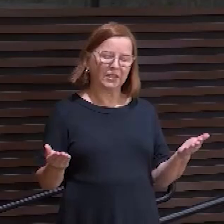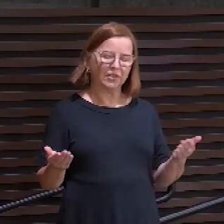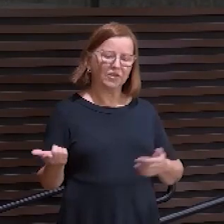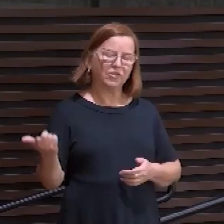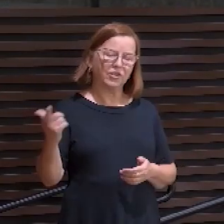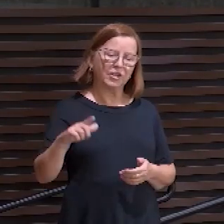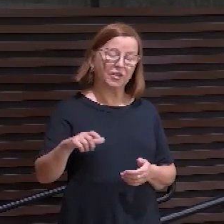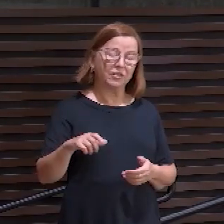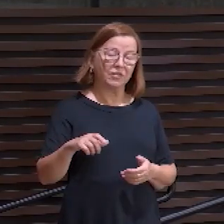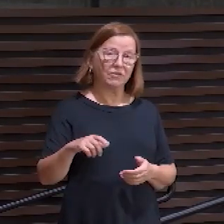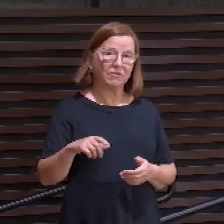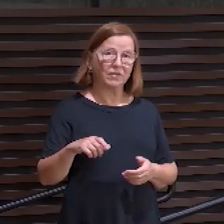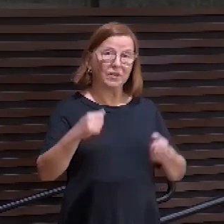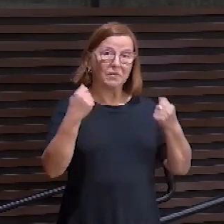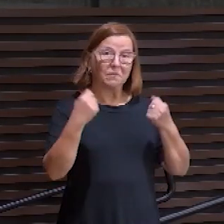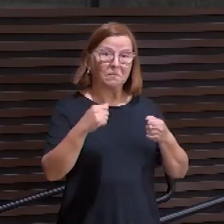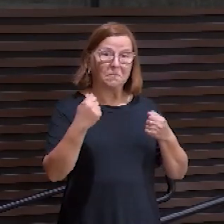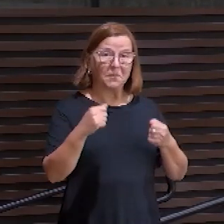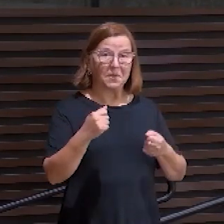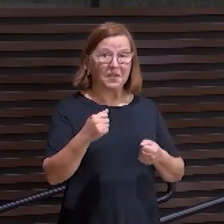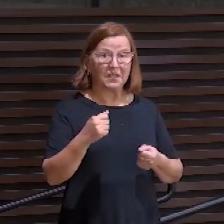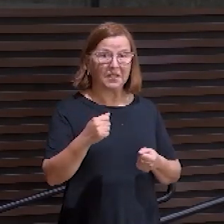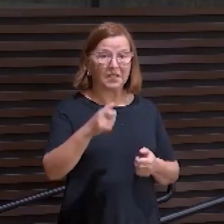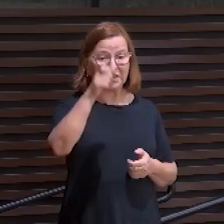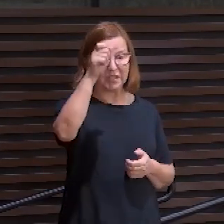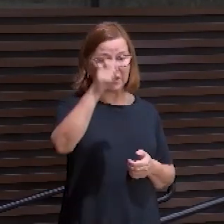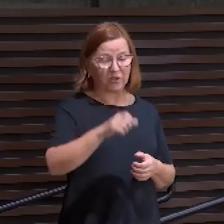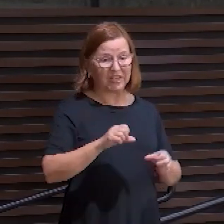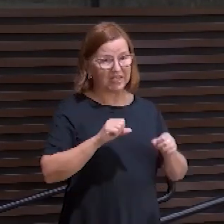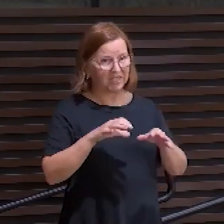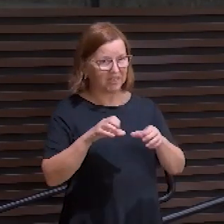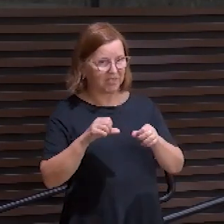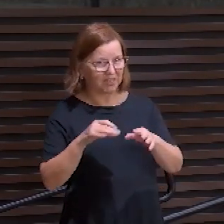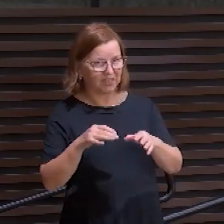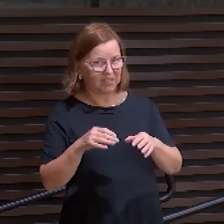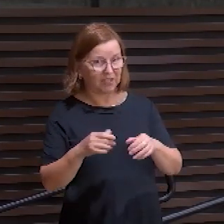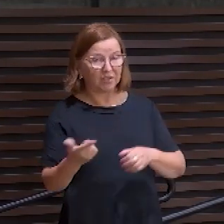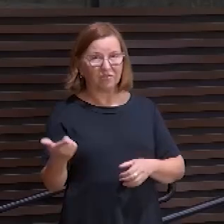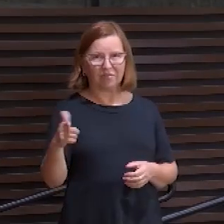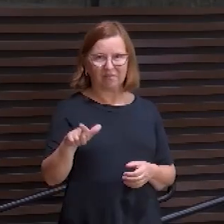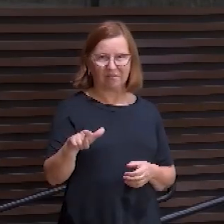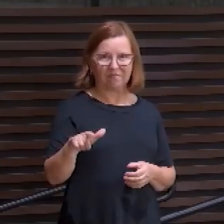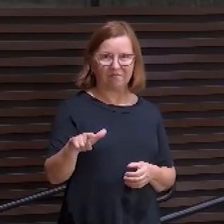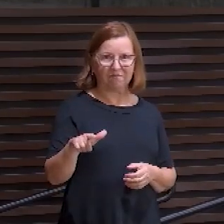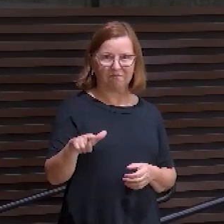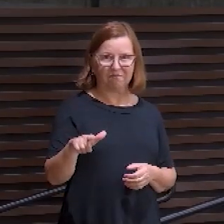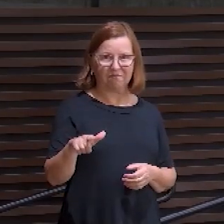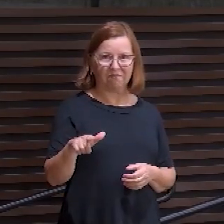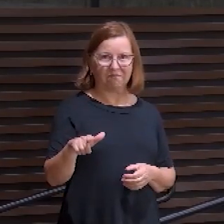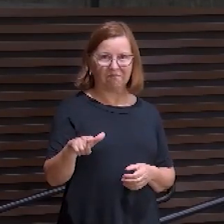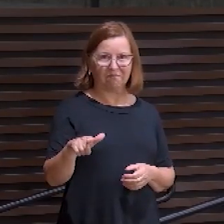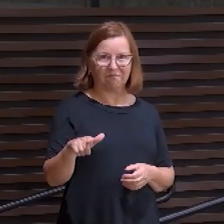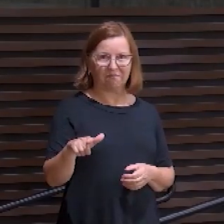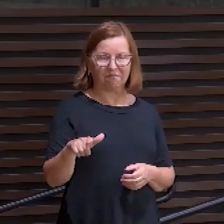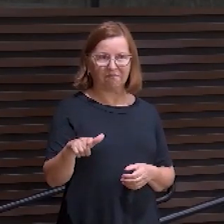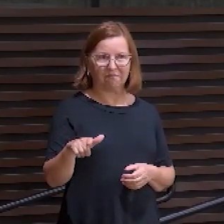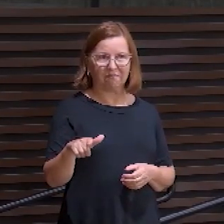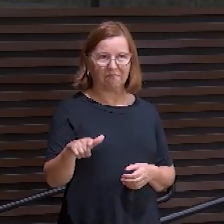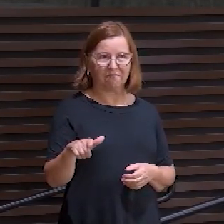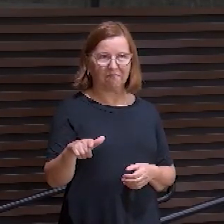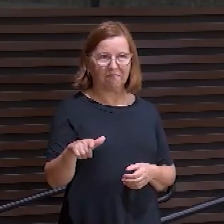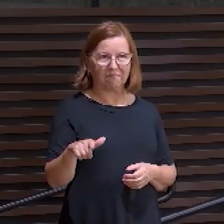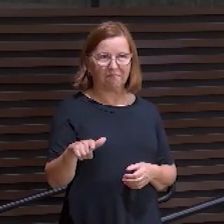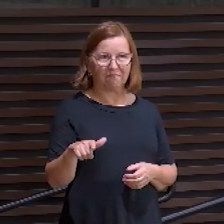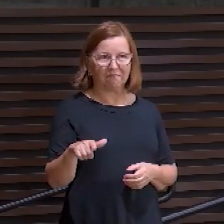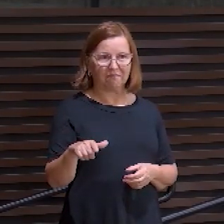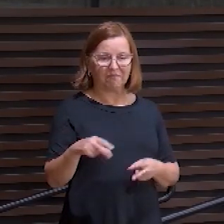novamente necessidade de que alguém vos ensine de novo quais são os